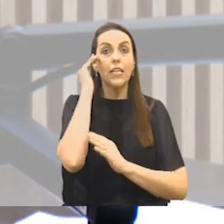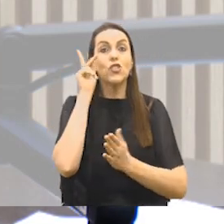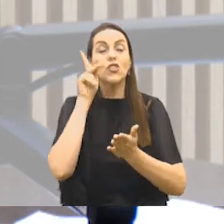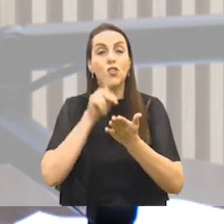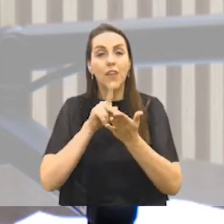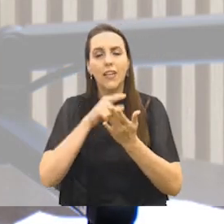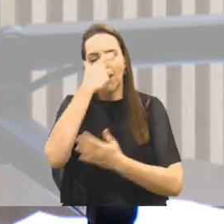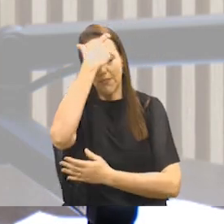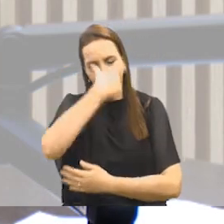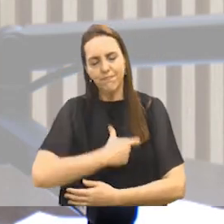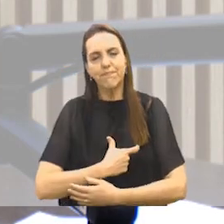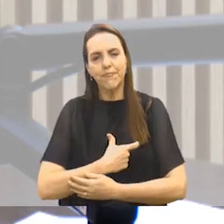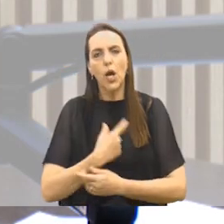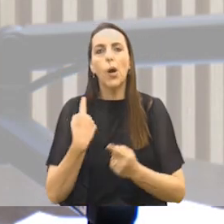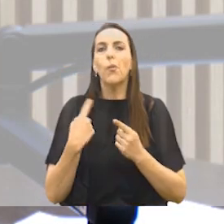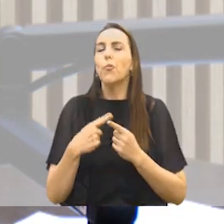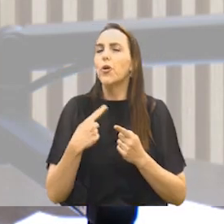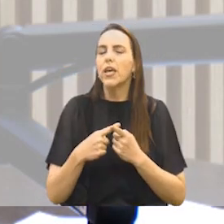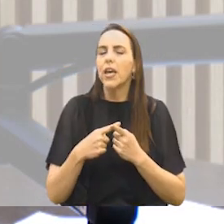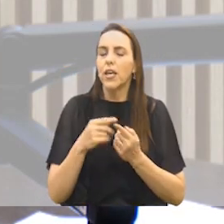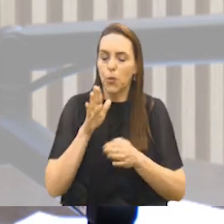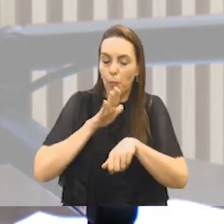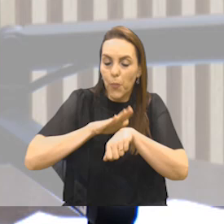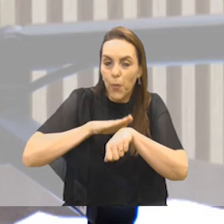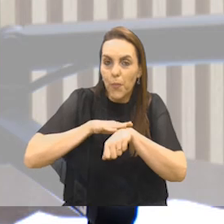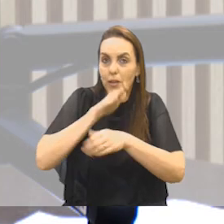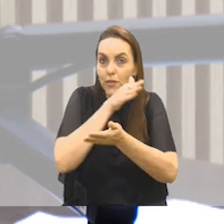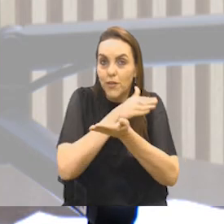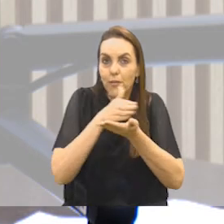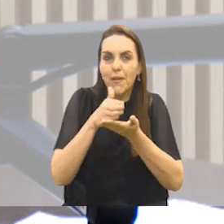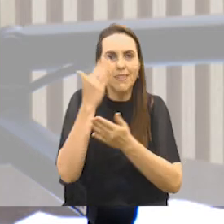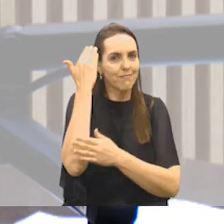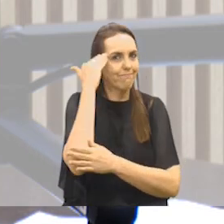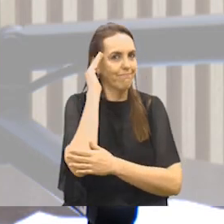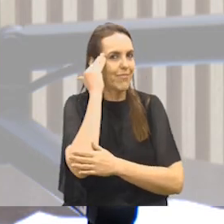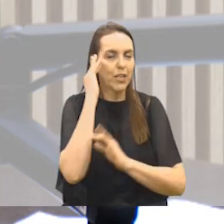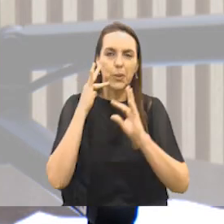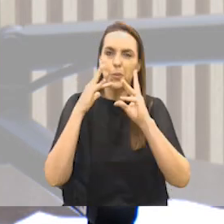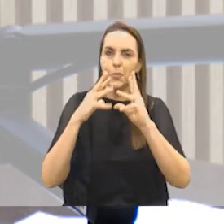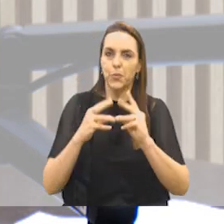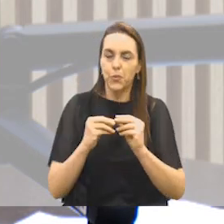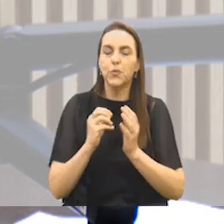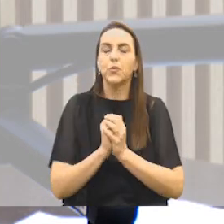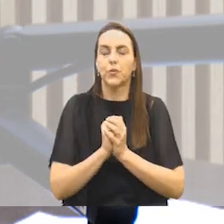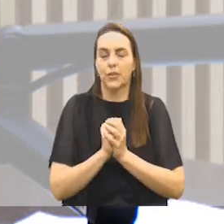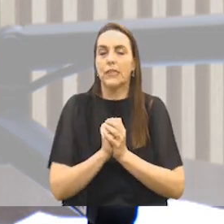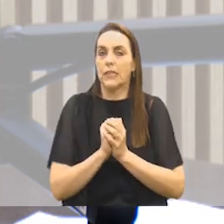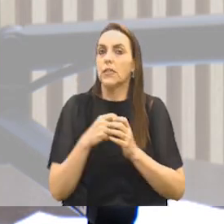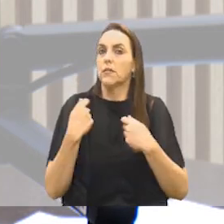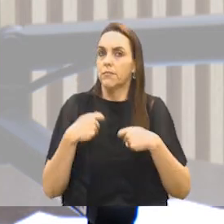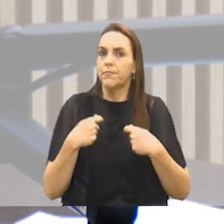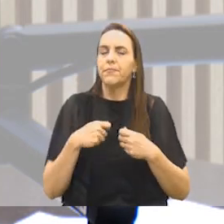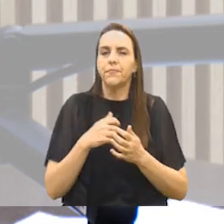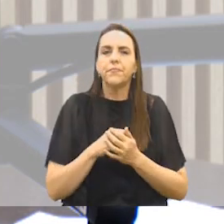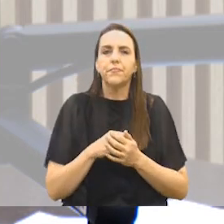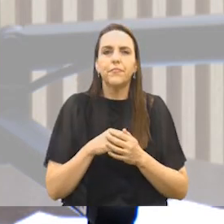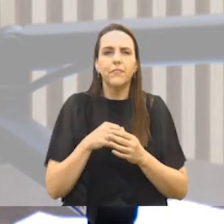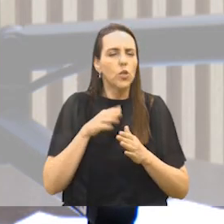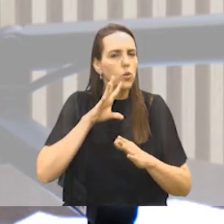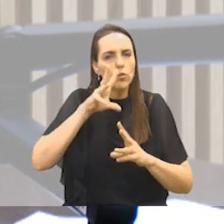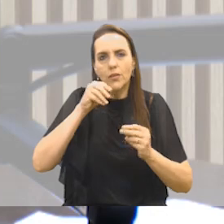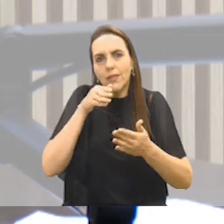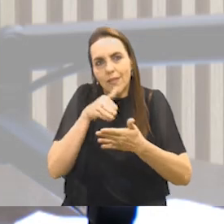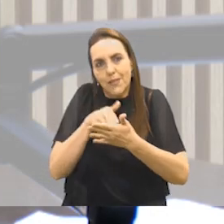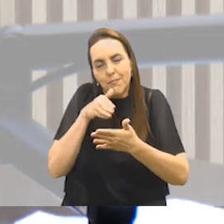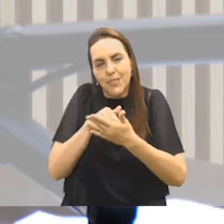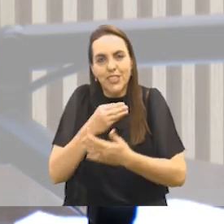de entender quem realmente são, porque a partir do momento em que a gente começa a compreender tudo isso, a gente